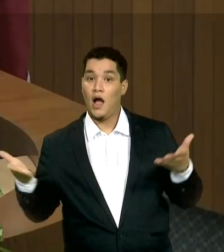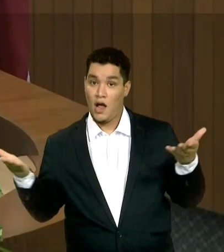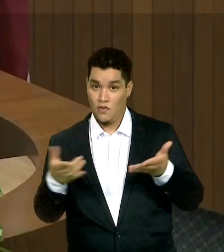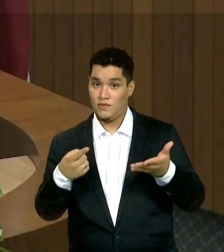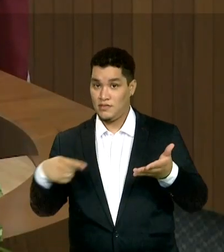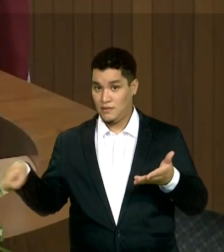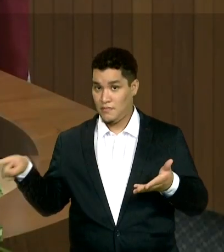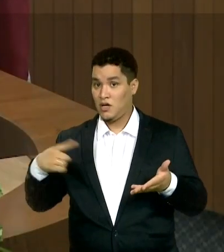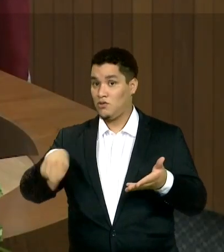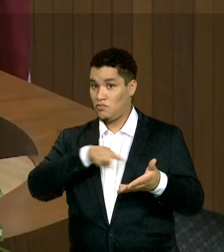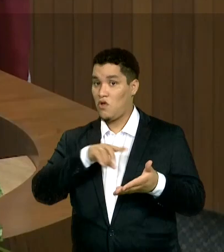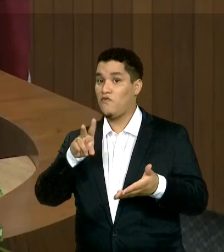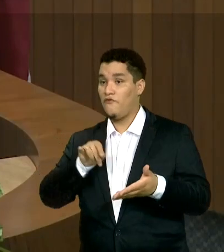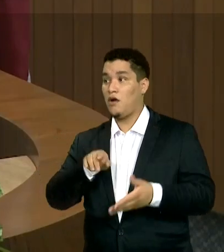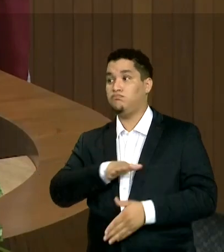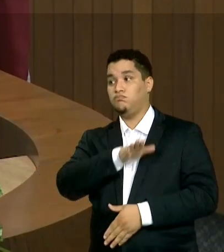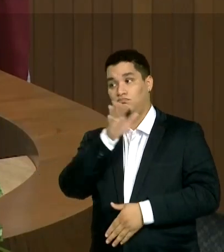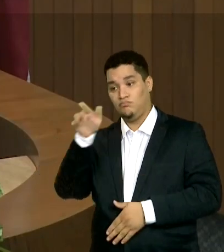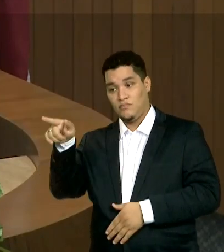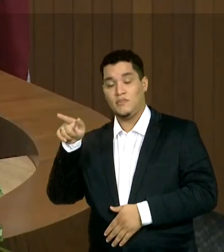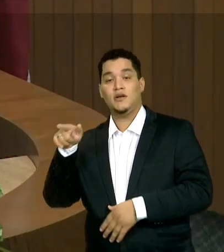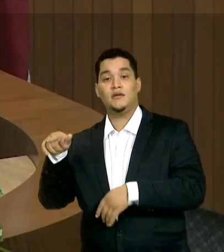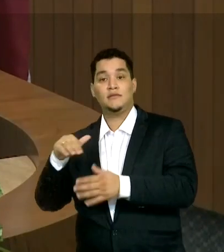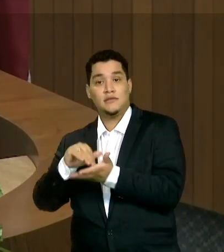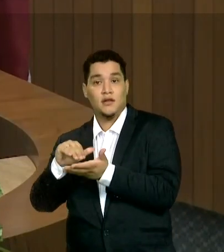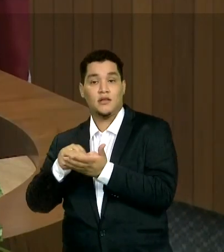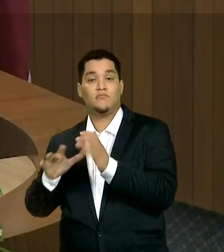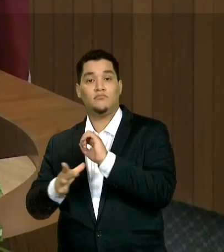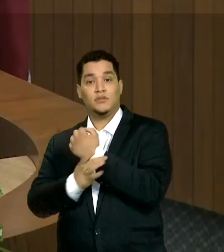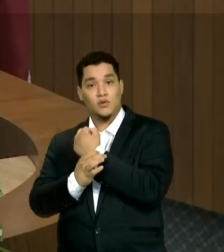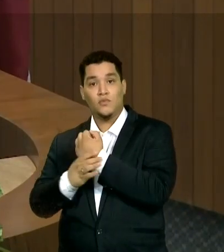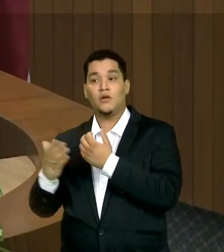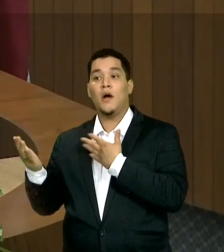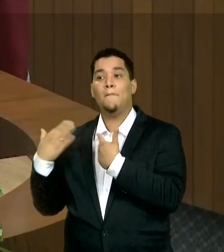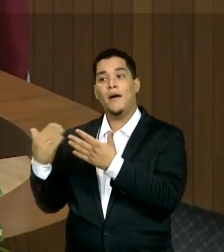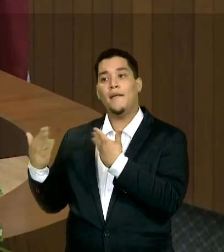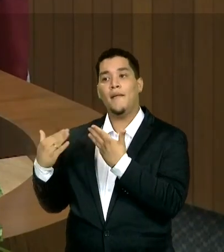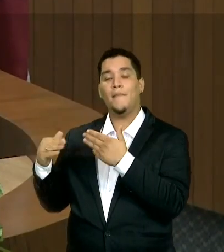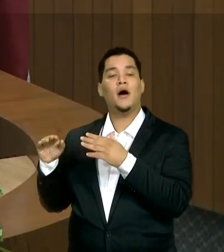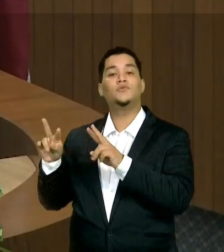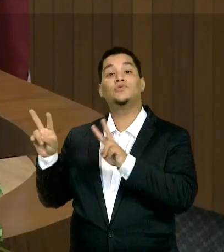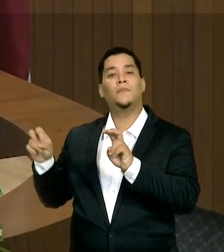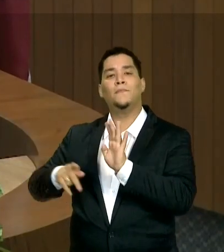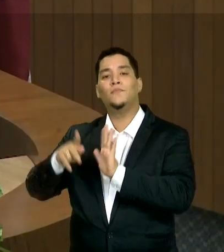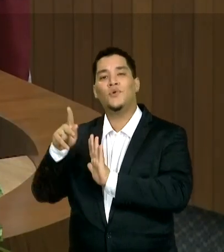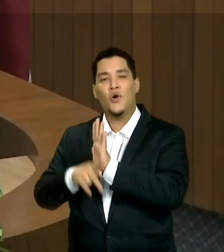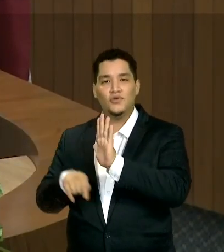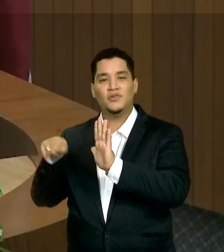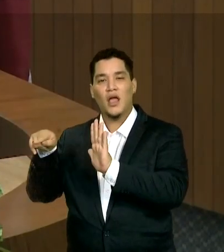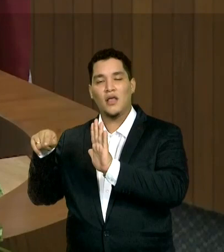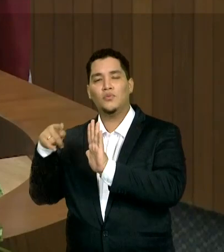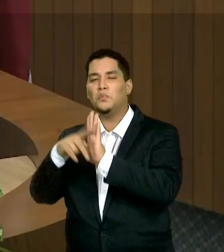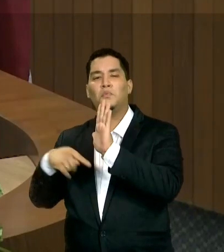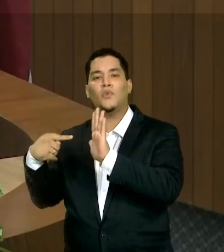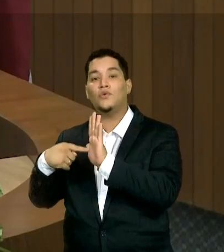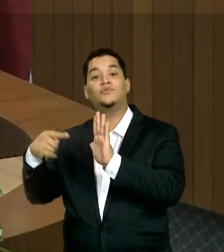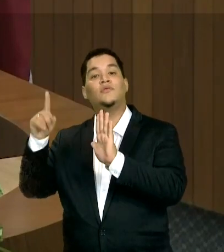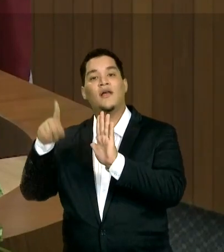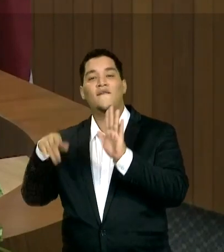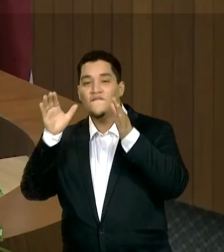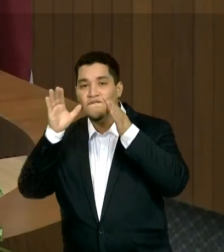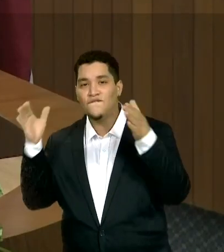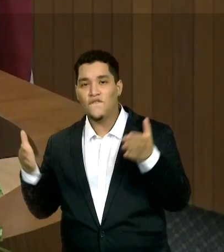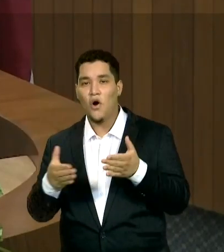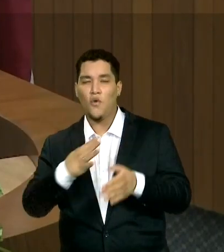com o secretário de Segurança. A gente pensa em um projeto destinado à saúde mental dos militares. Nós precisamos ter conhecimento